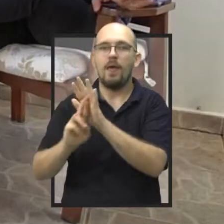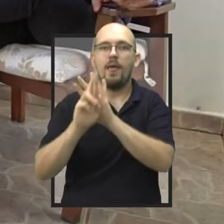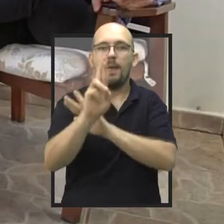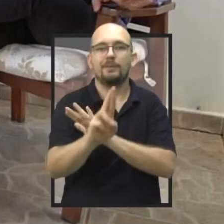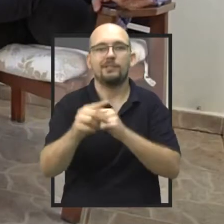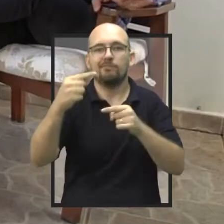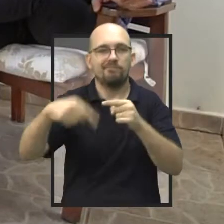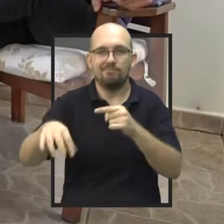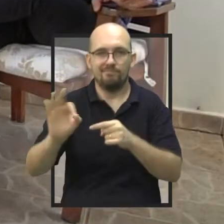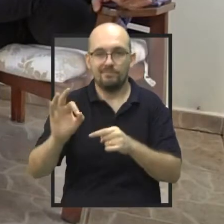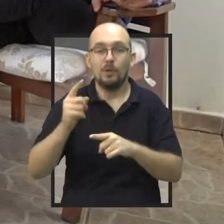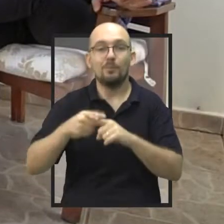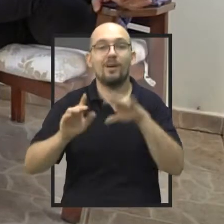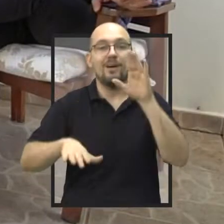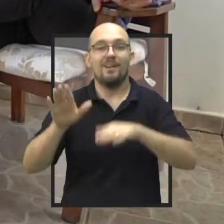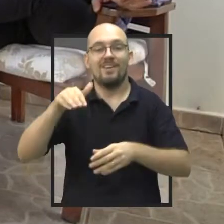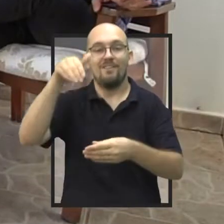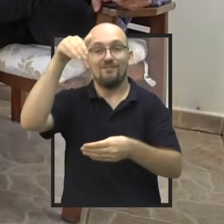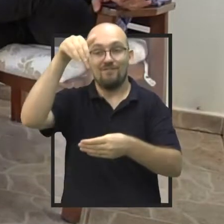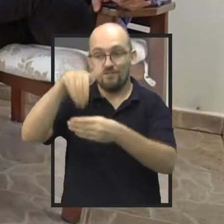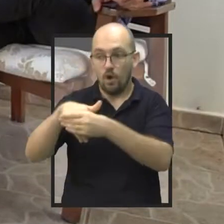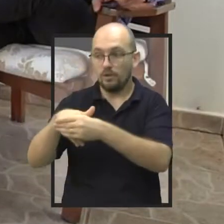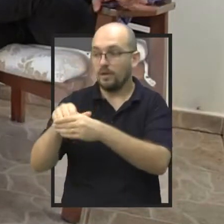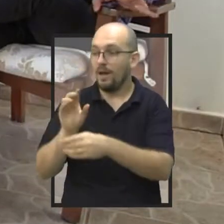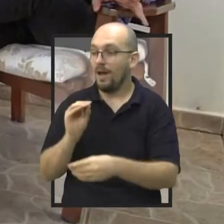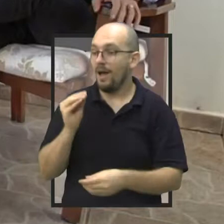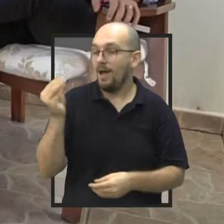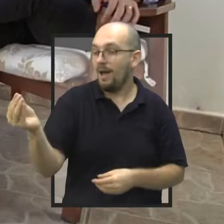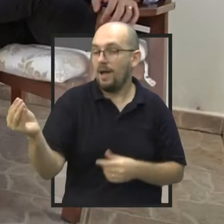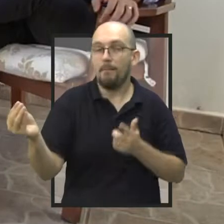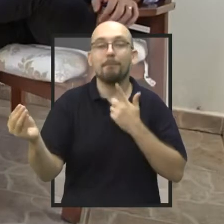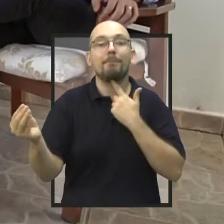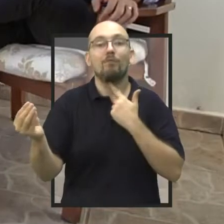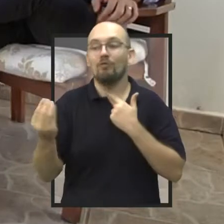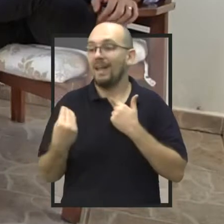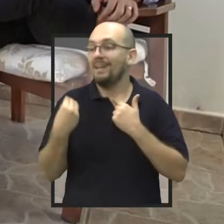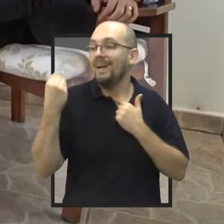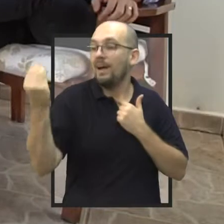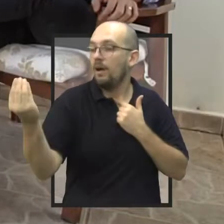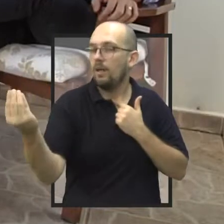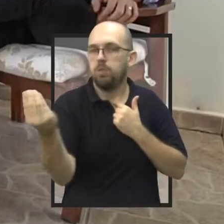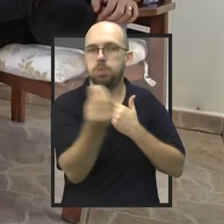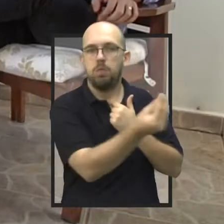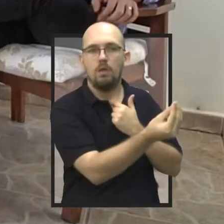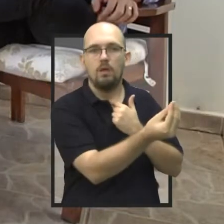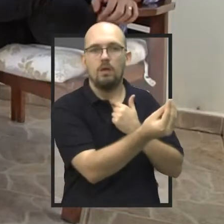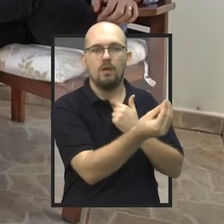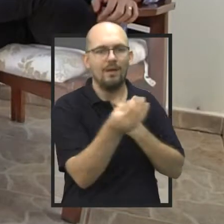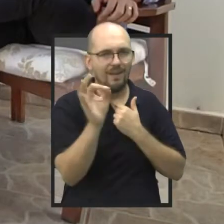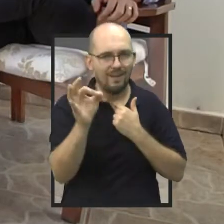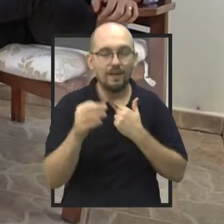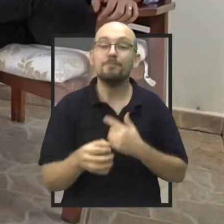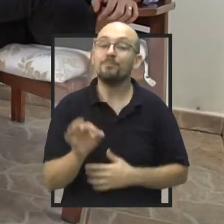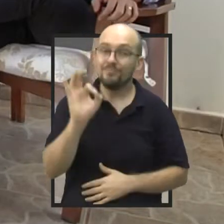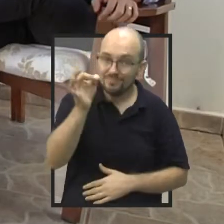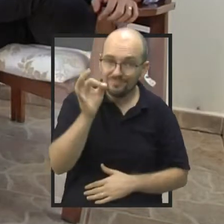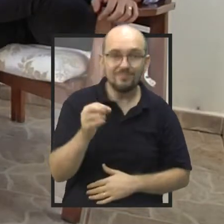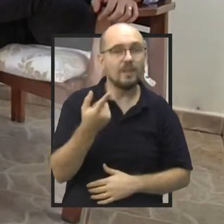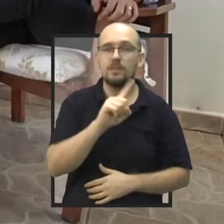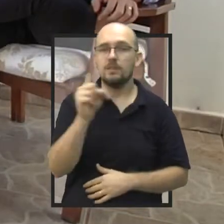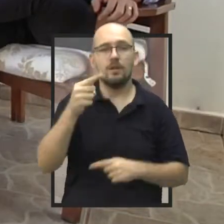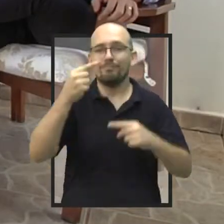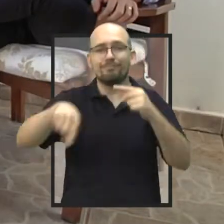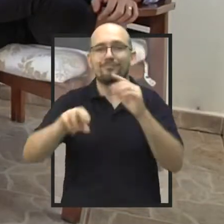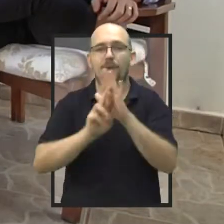porque muitas vezes o voto da pessoa não representa o desejo dela. Não representa. Então veja bem, você